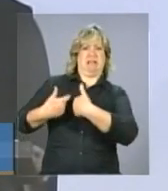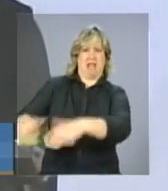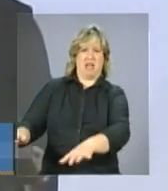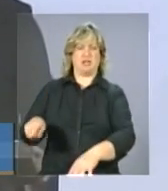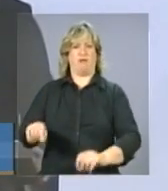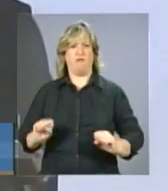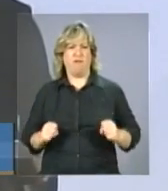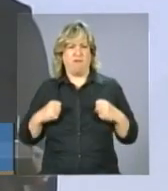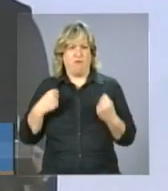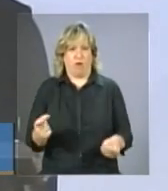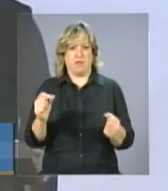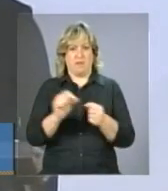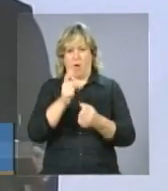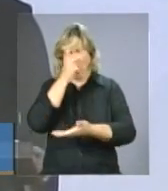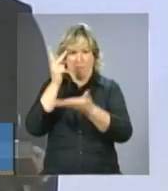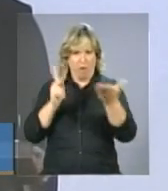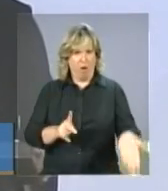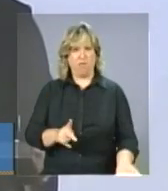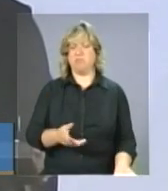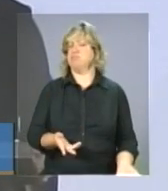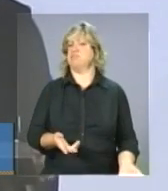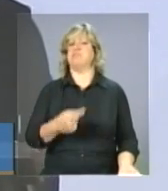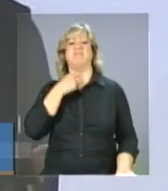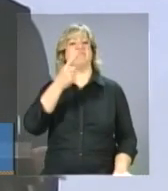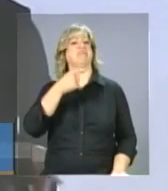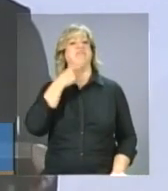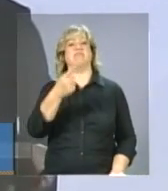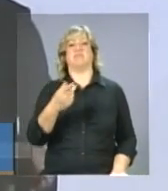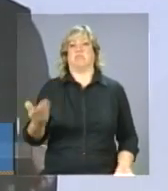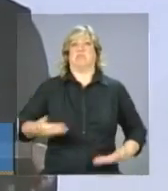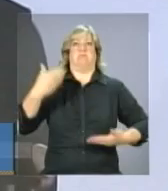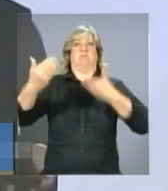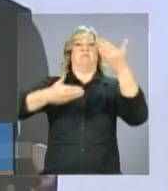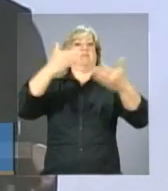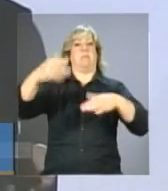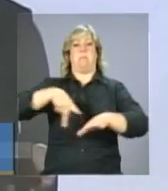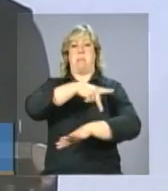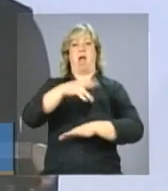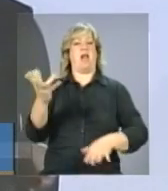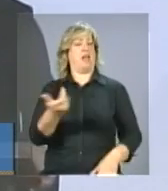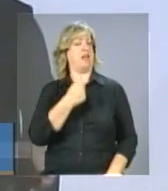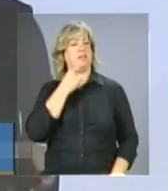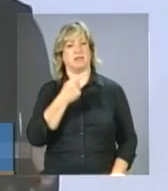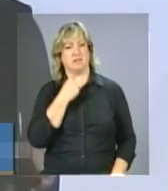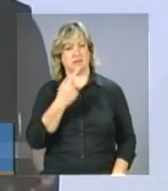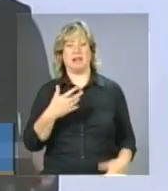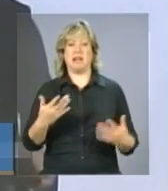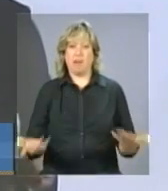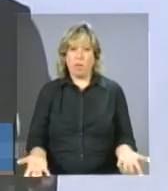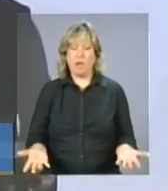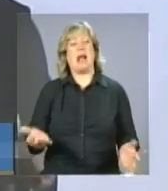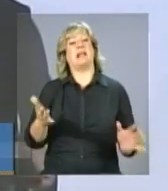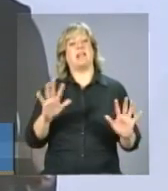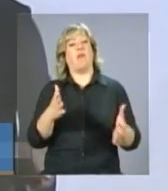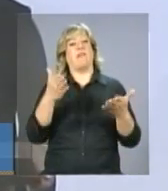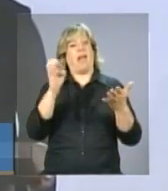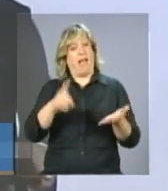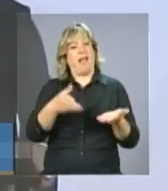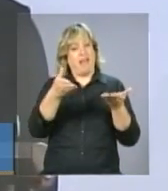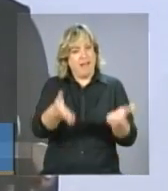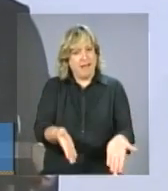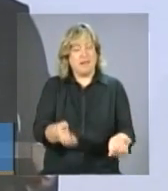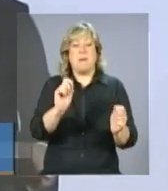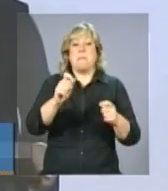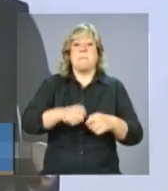construtiva que é seu povo, não se transformaria numa grande nação. Talvez seja essa a